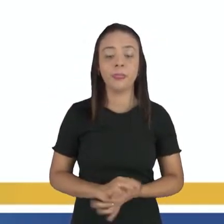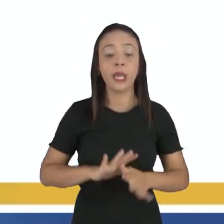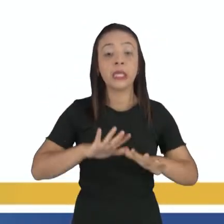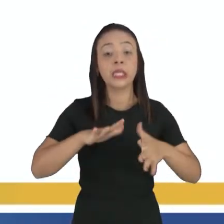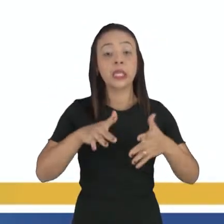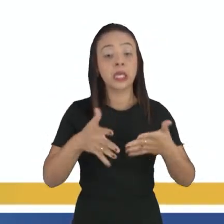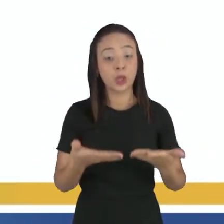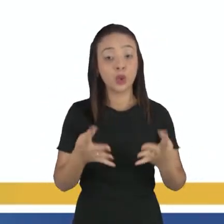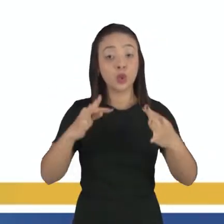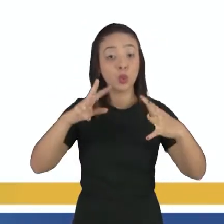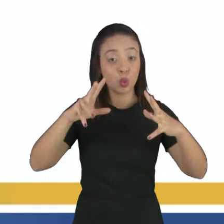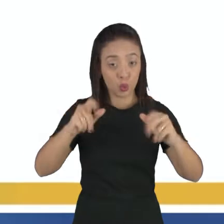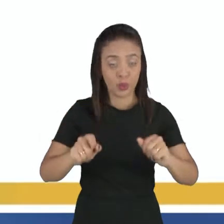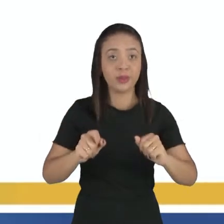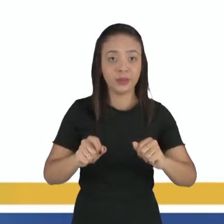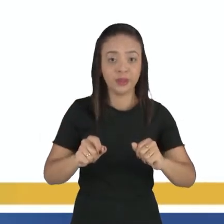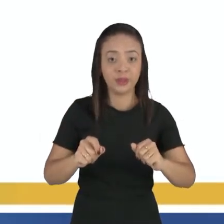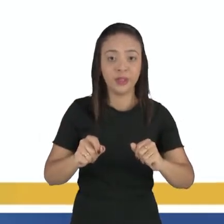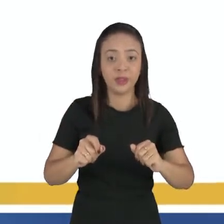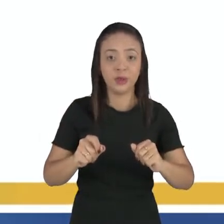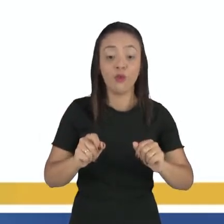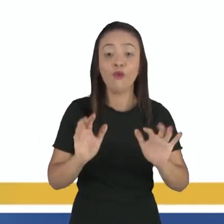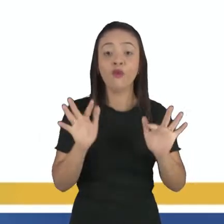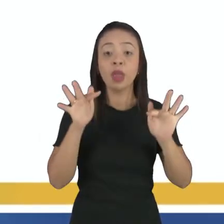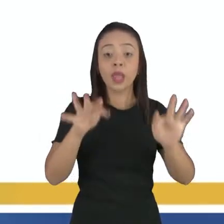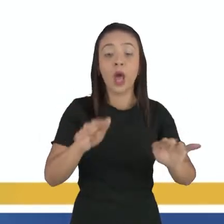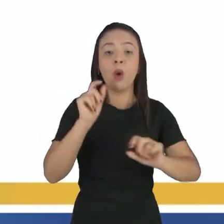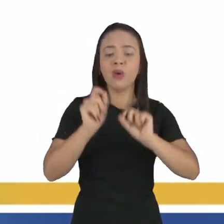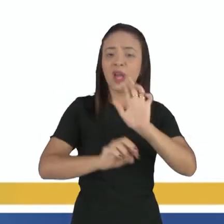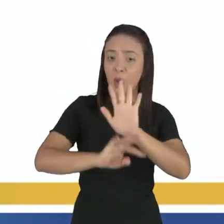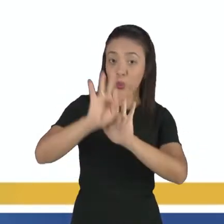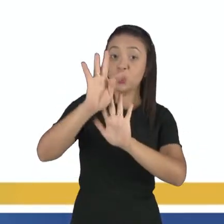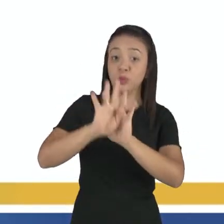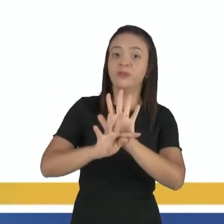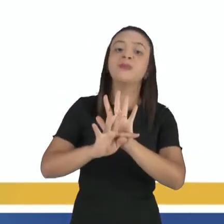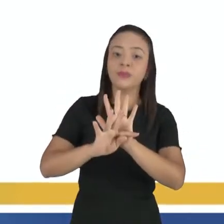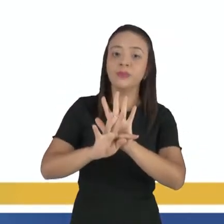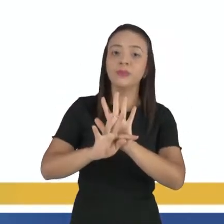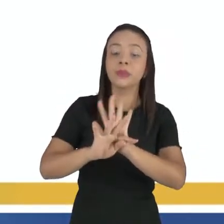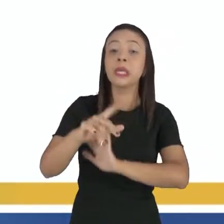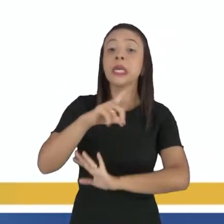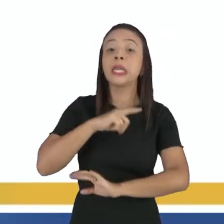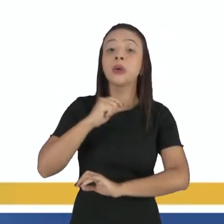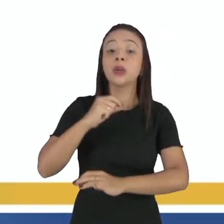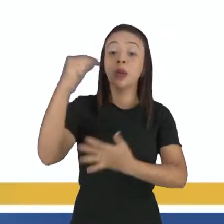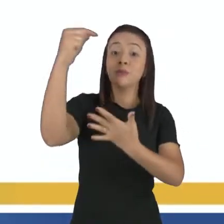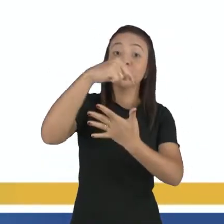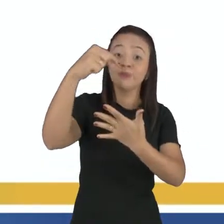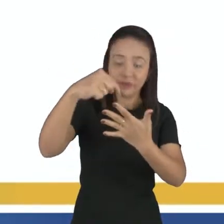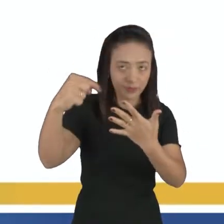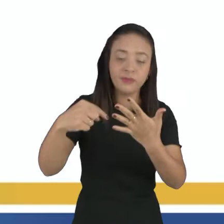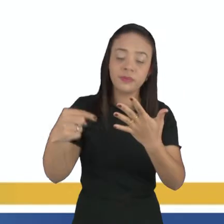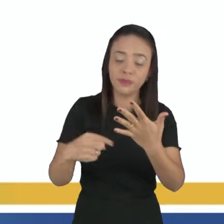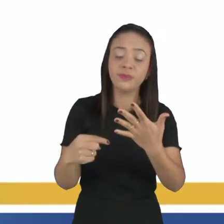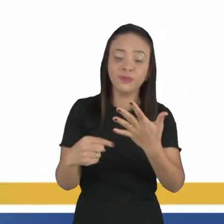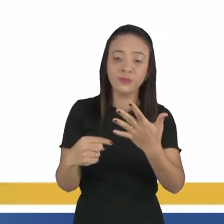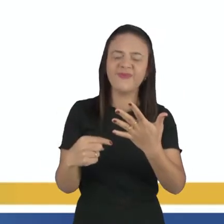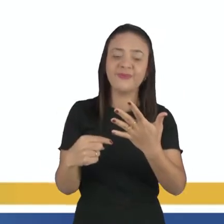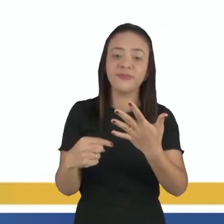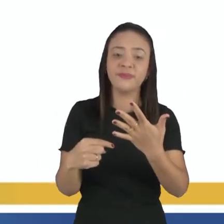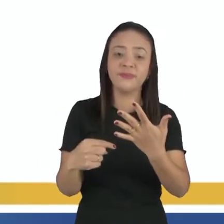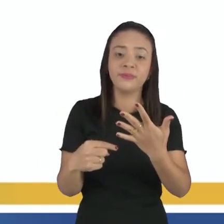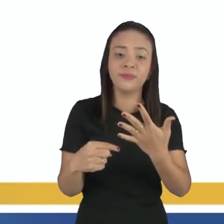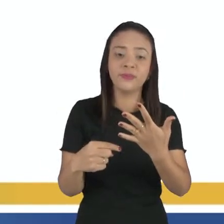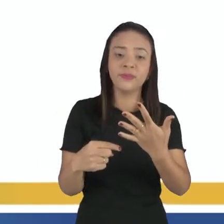processo o produto final que é o texto ele é composto por algum há alguns fatores